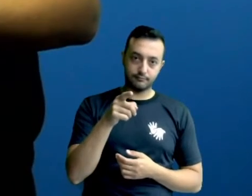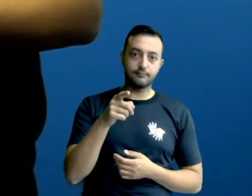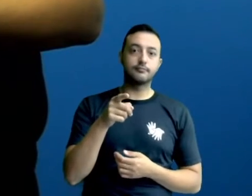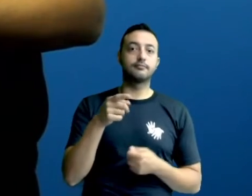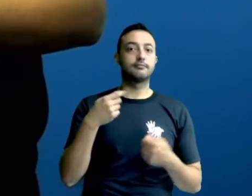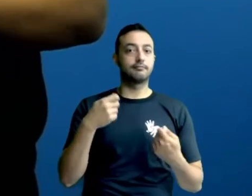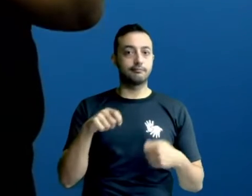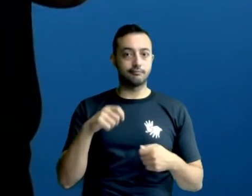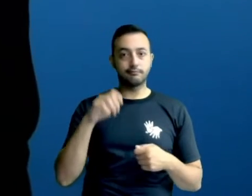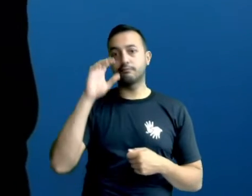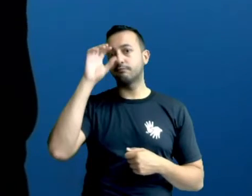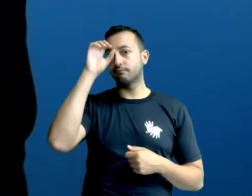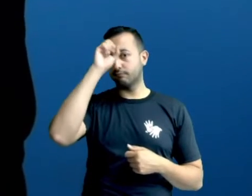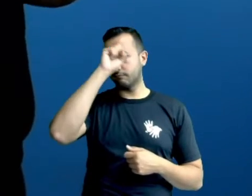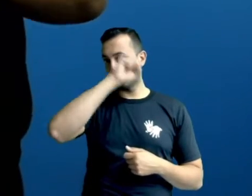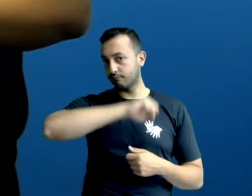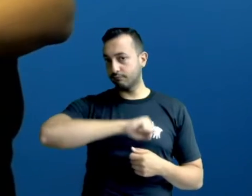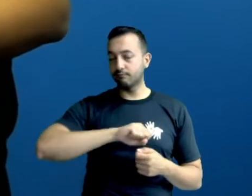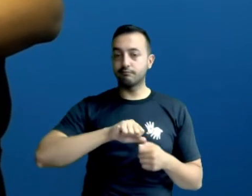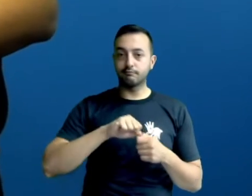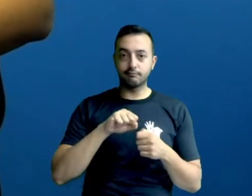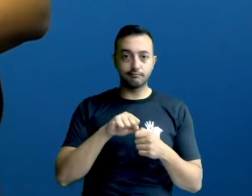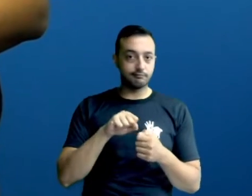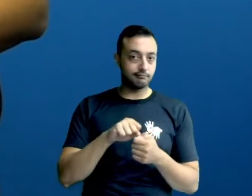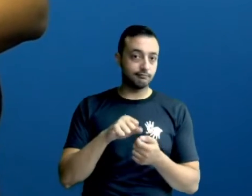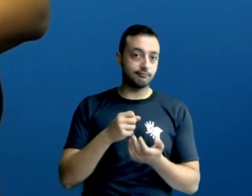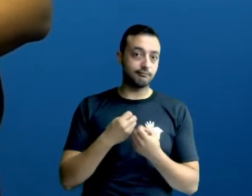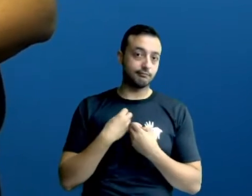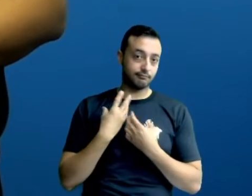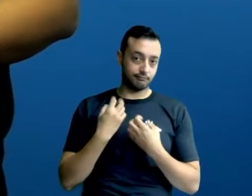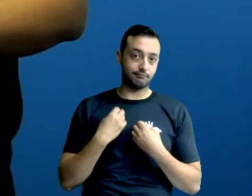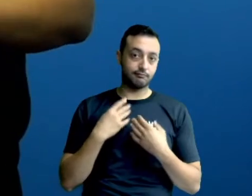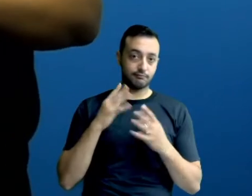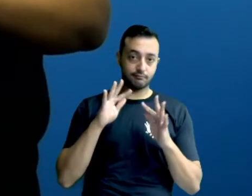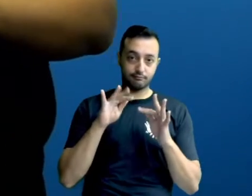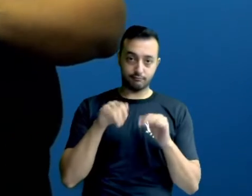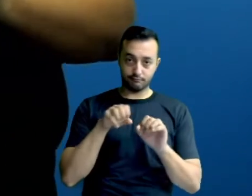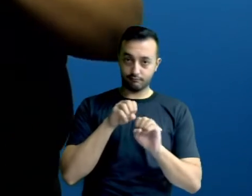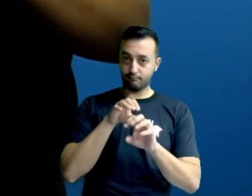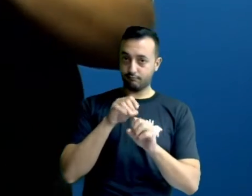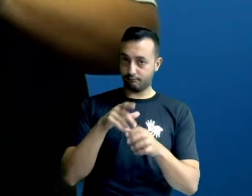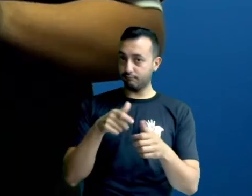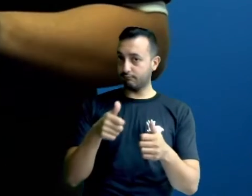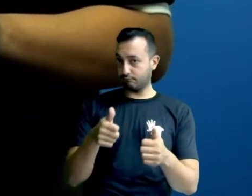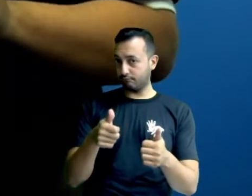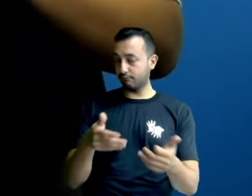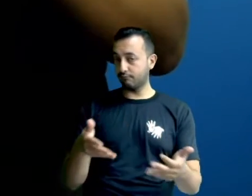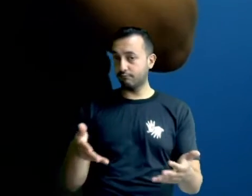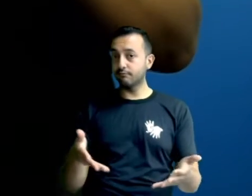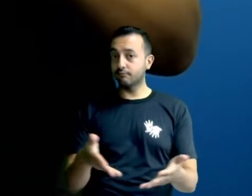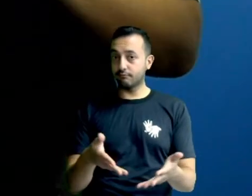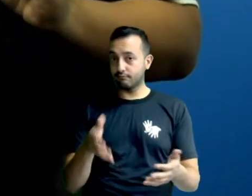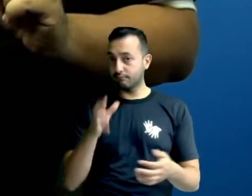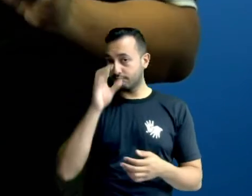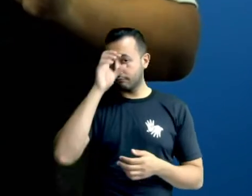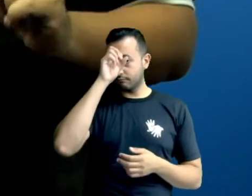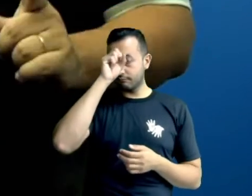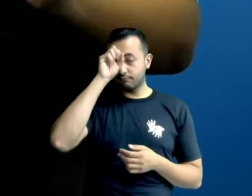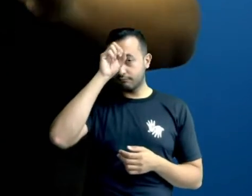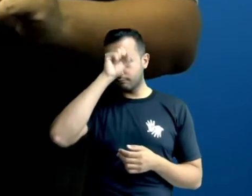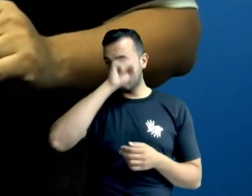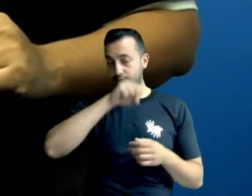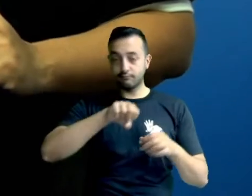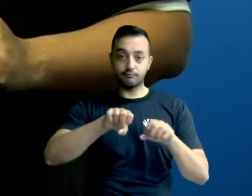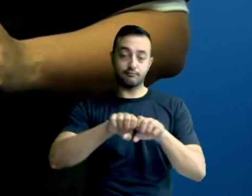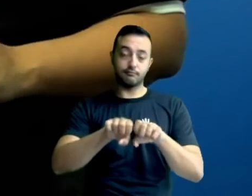sabendo fazer um poema. E o professor vai ensinar no final da aula para você, tá bom? Agora, vamos aprender sobre a